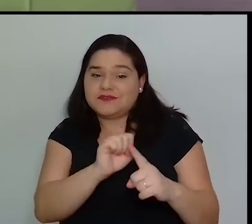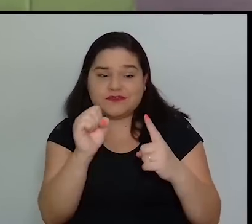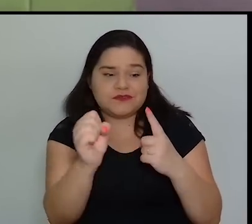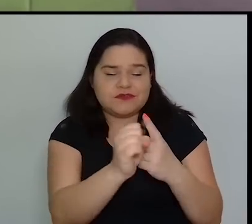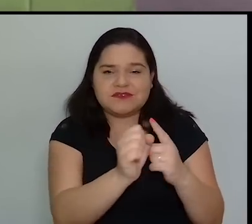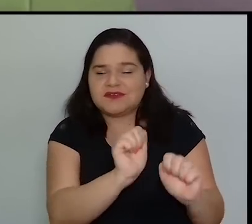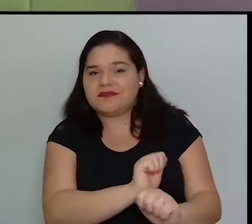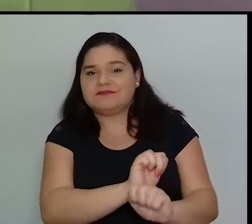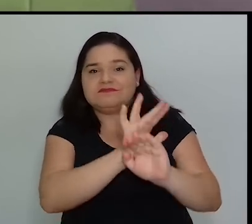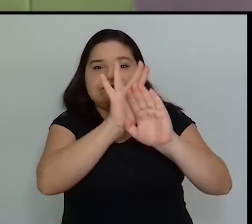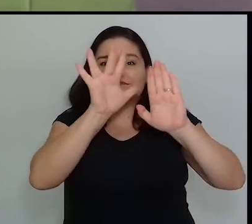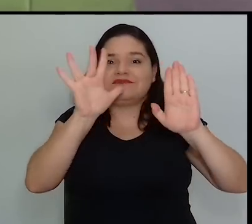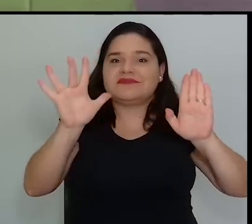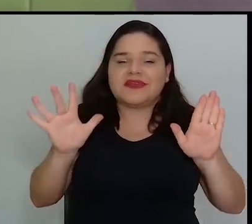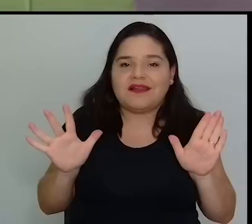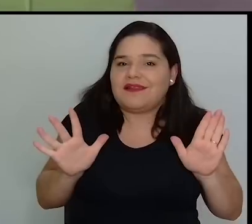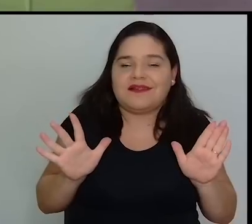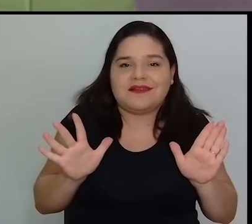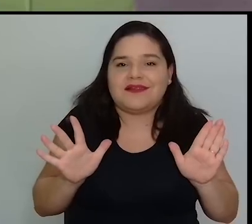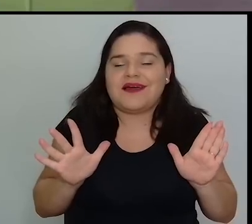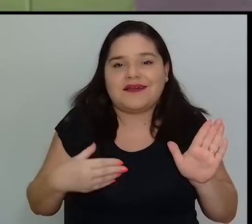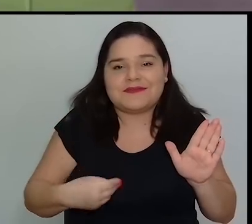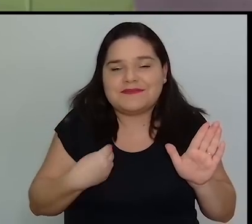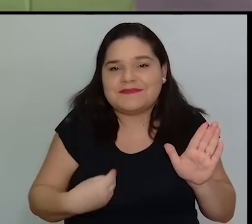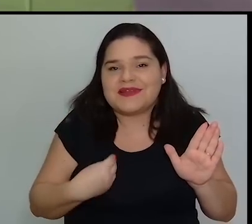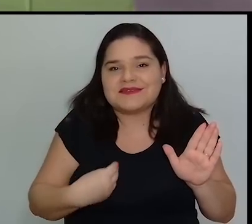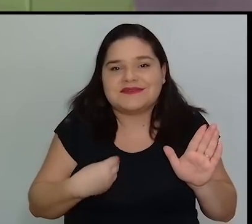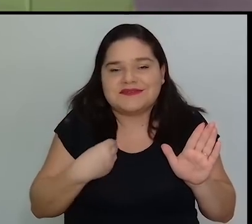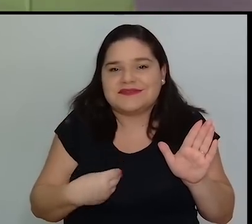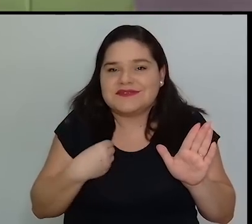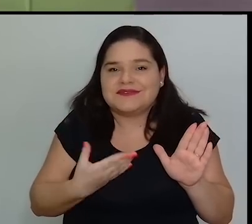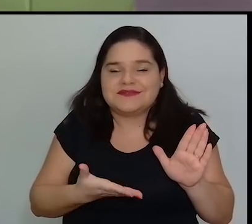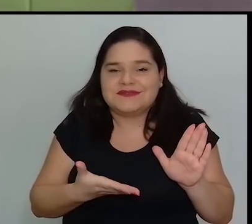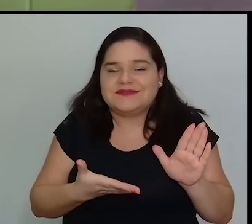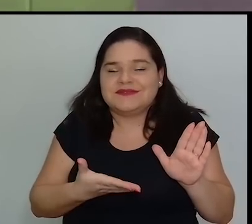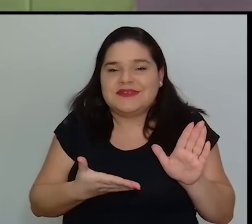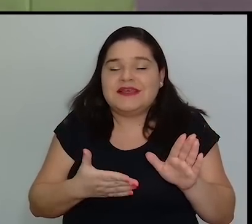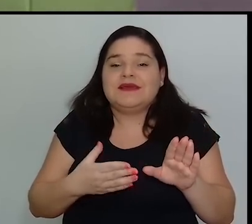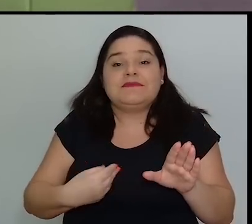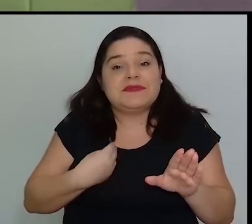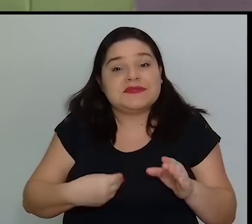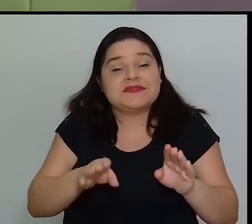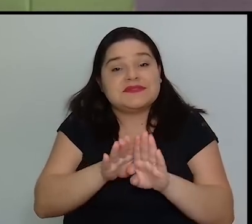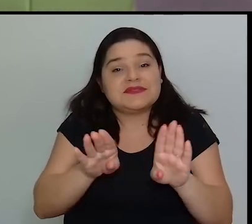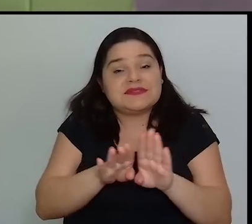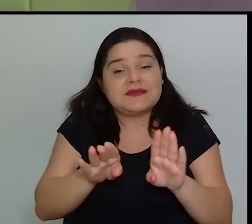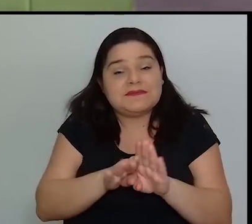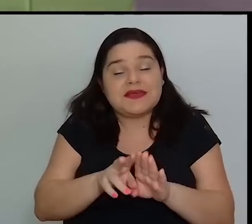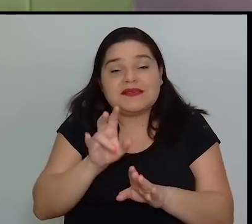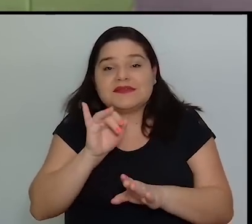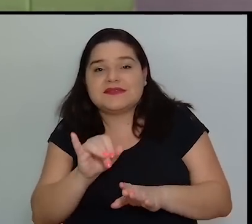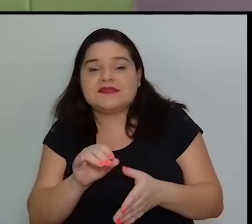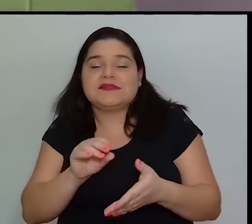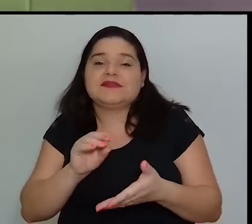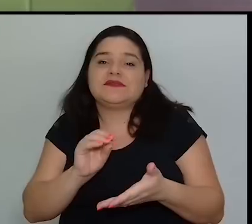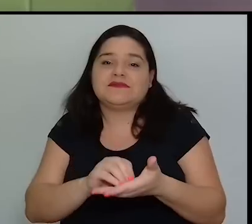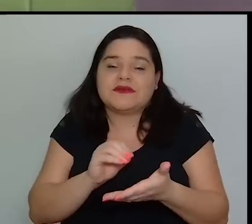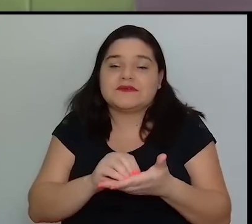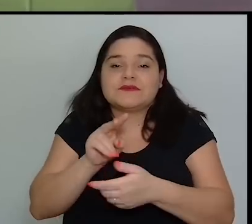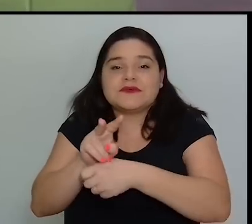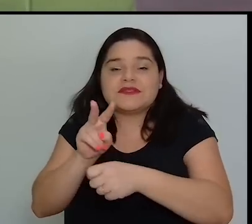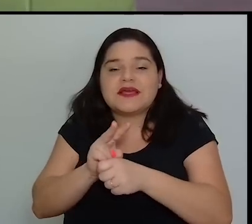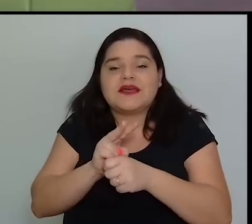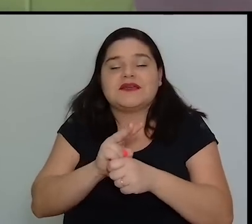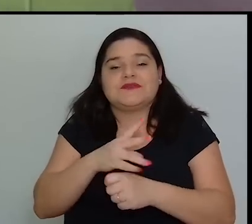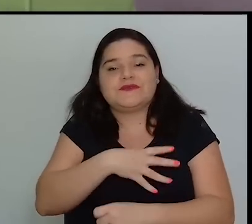claramente é presente e está presente também no na ausência de creche cuidar do filho do vizinho